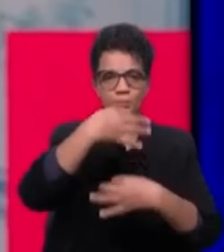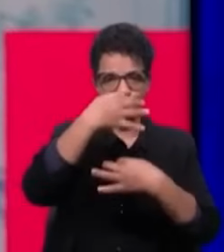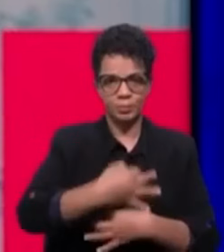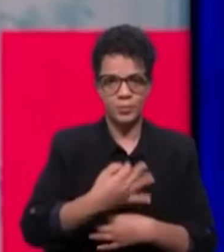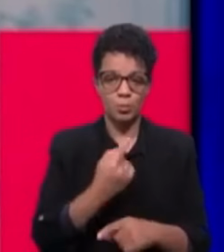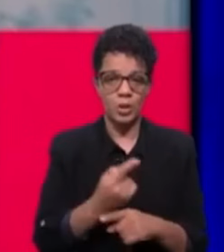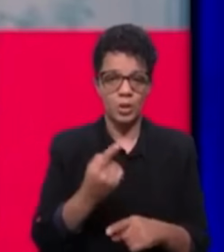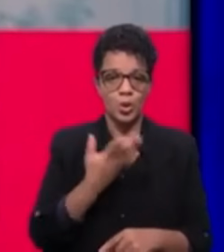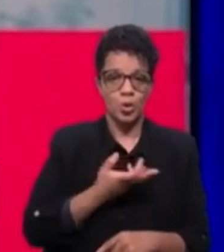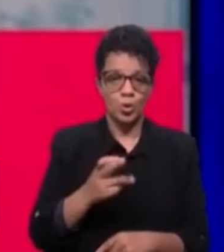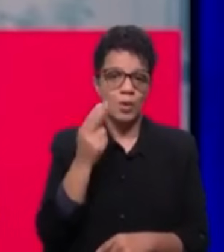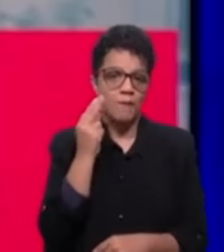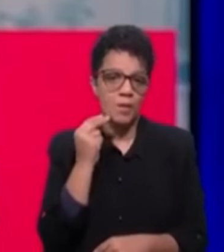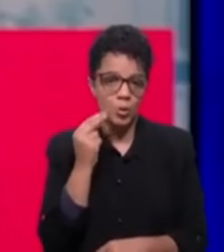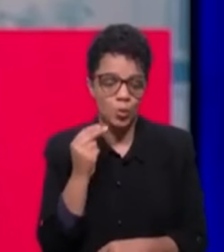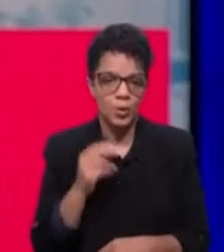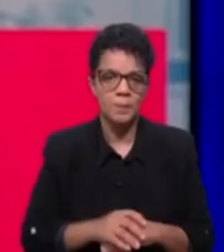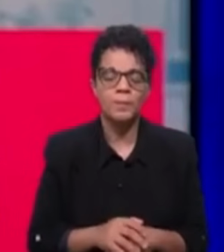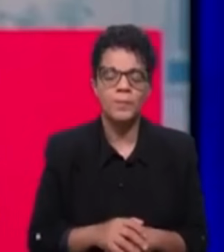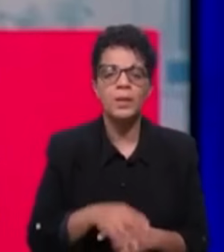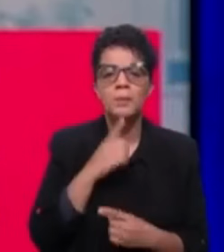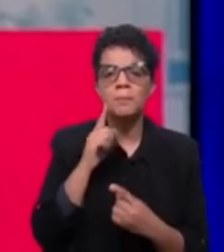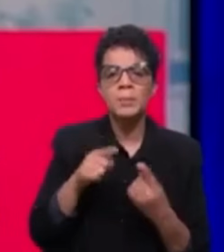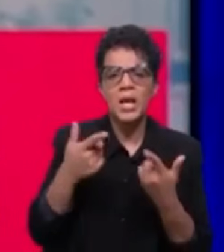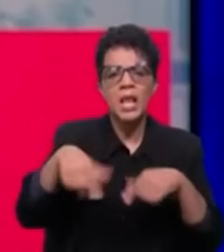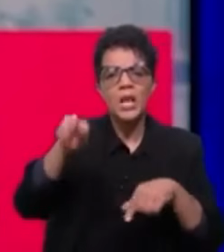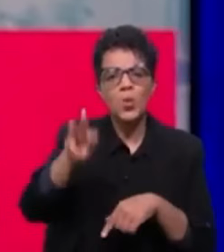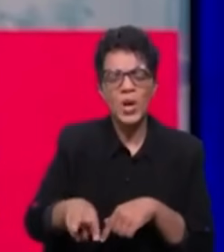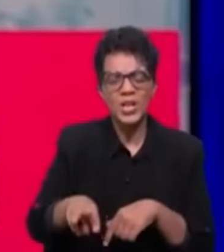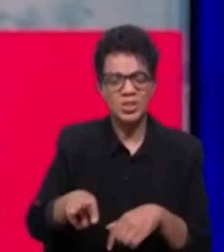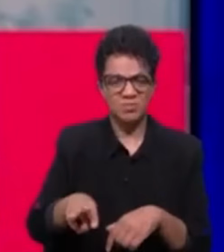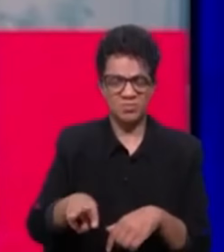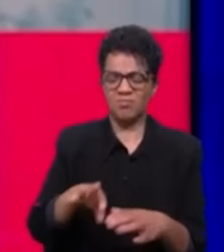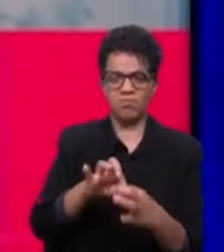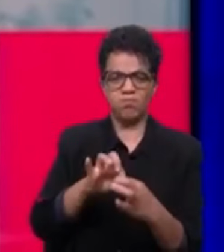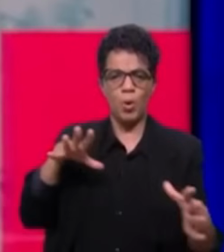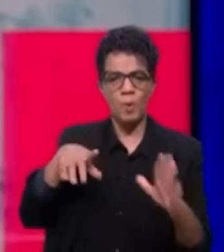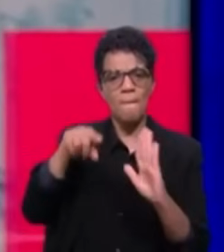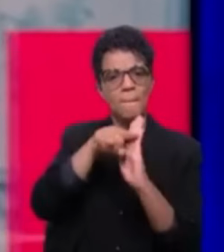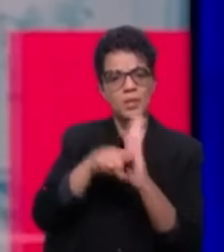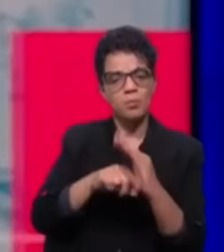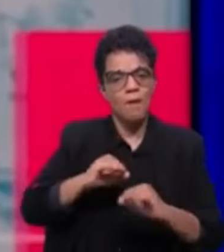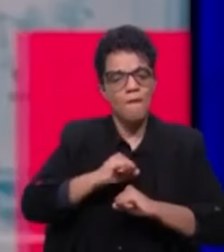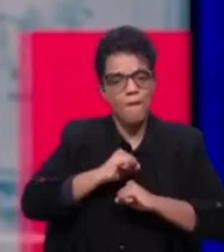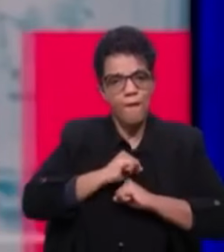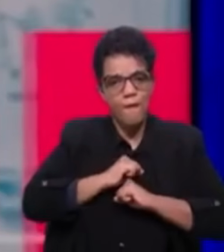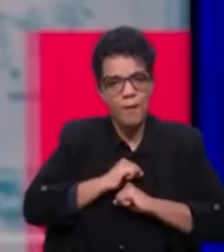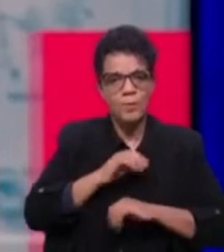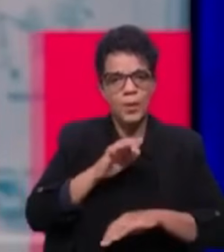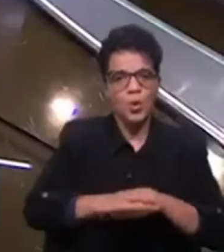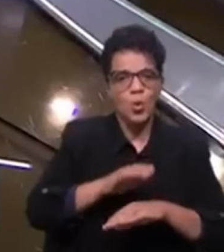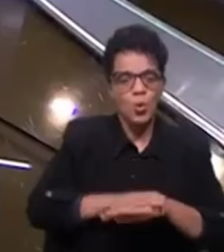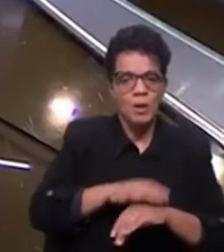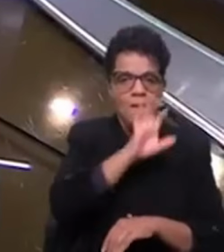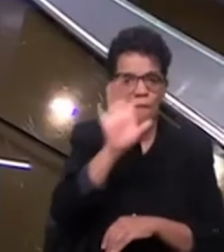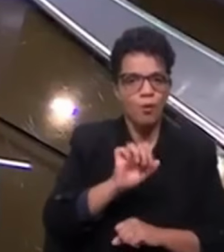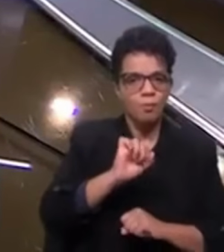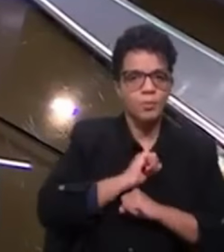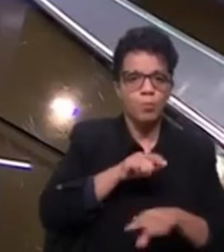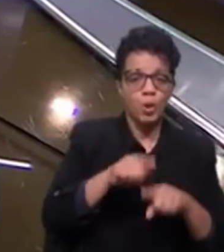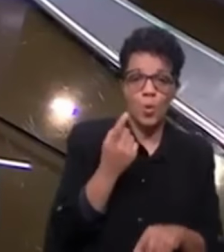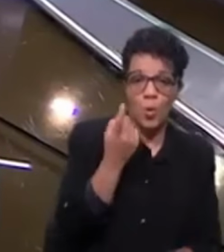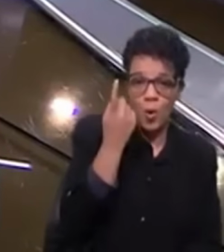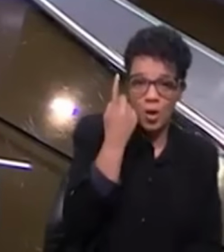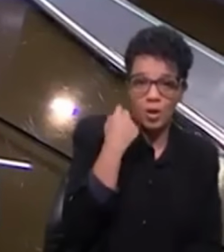o Dr André Ventura utiliza muitas vezes uma linguagem que não se compadece com aquilo que são os nossos princípios não se compadece com aquilo que é a minha forma de estar na política Ainda